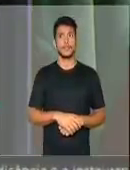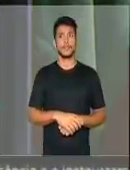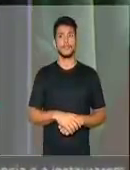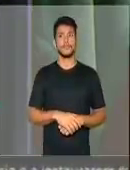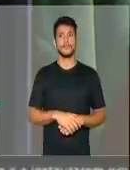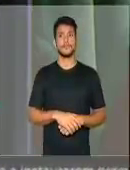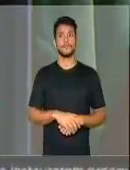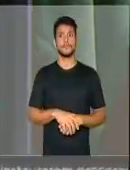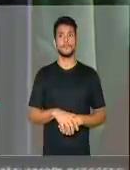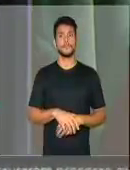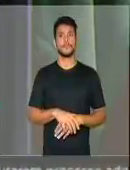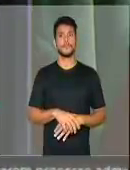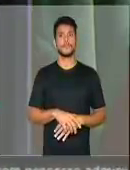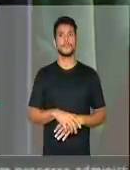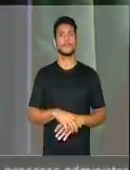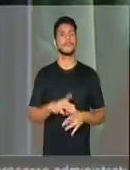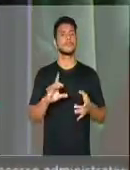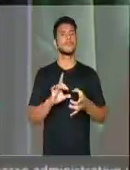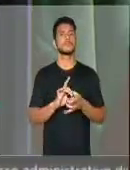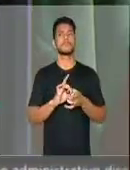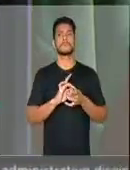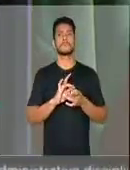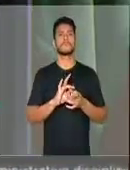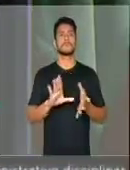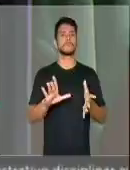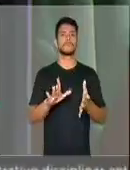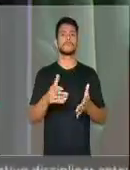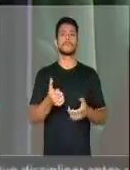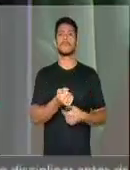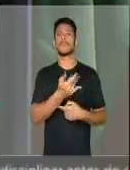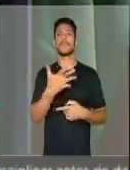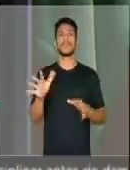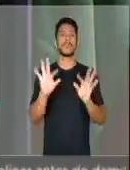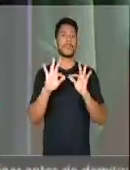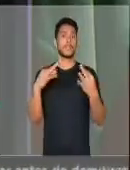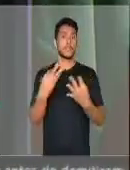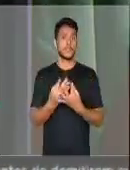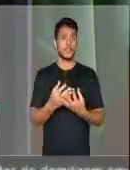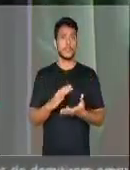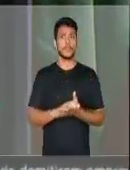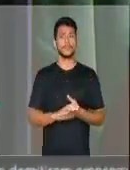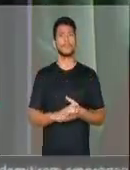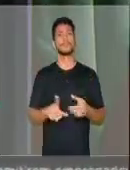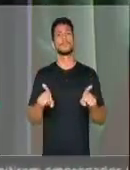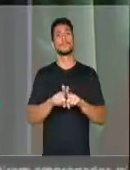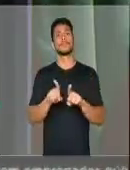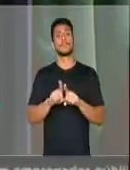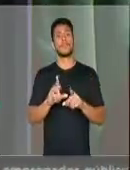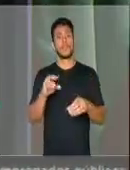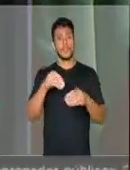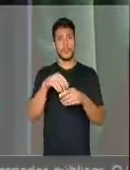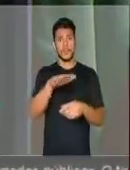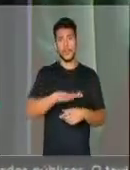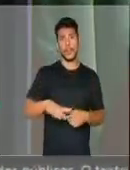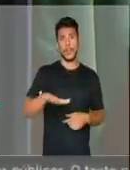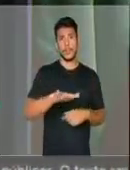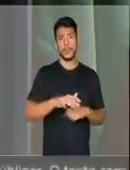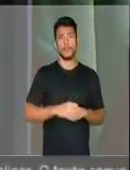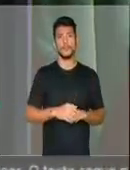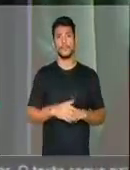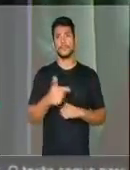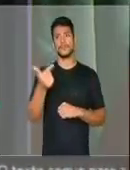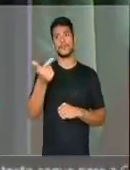Dá independência financeira a várias famílias. Andamento relâmpago dentro da própria SESA, ou seja,